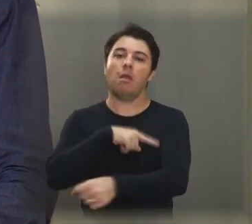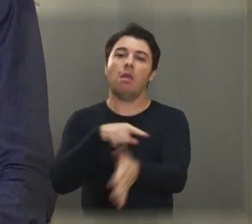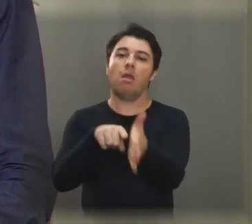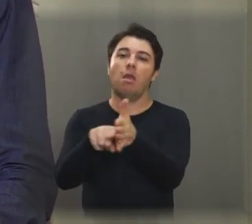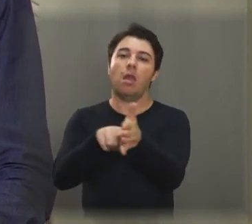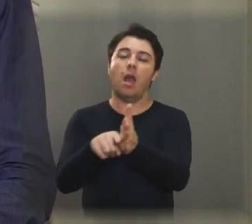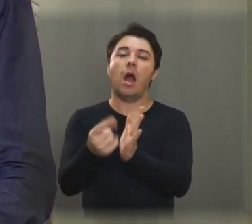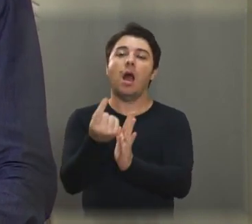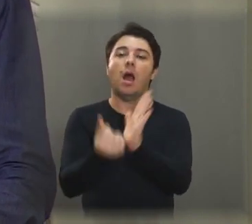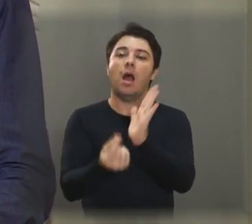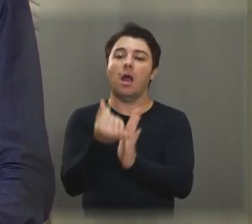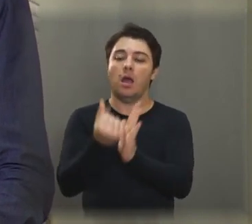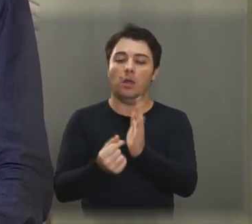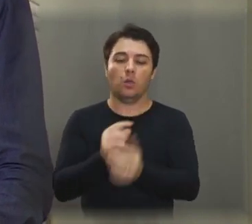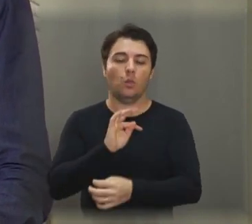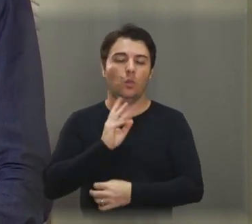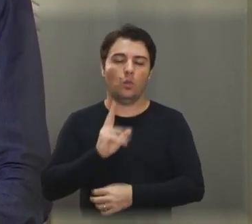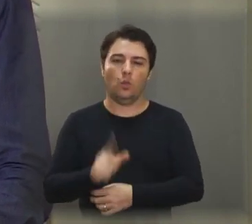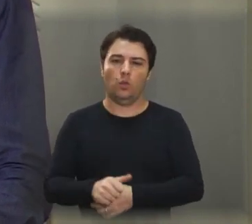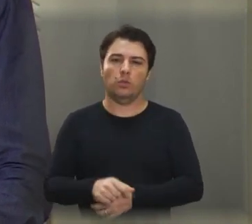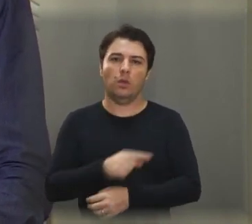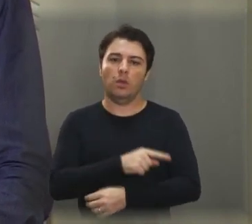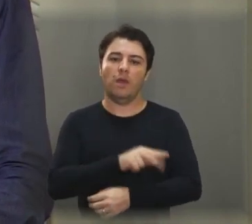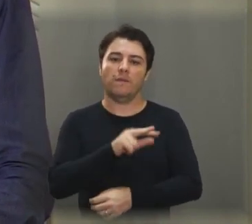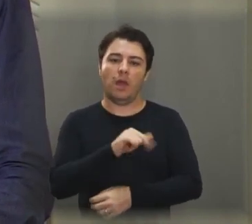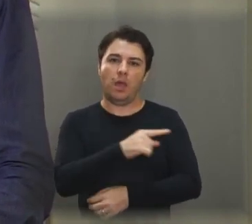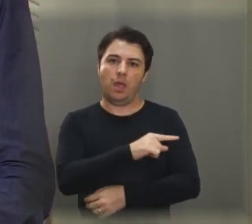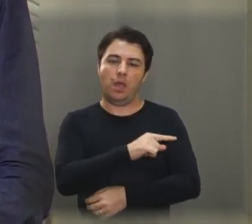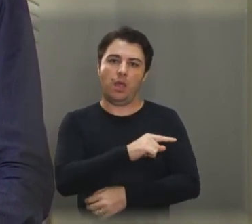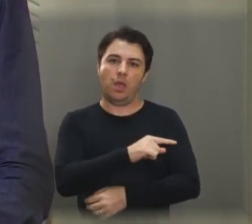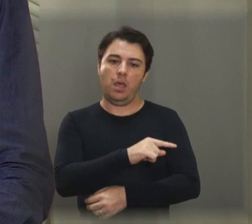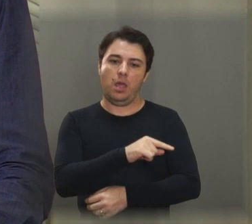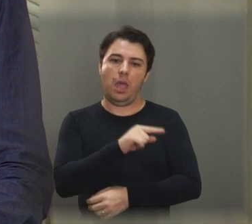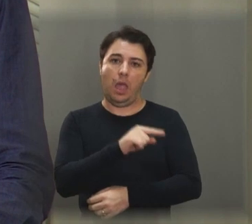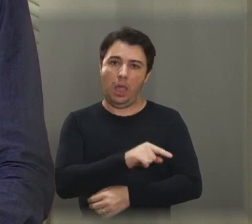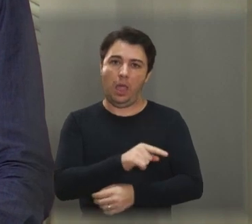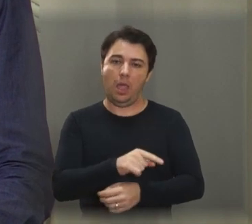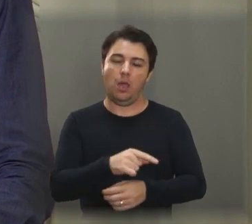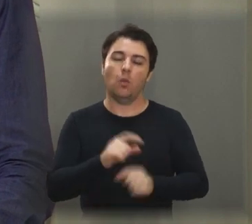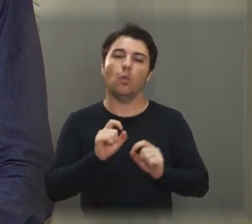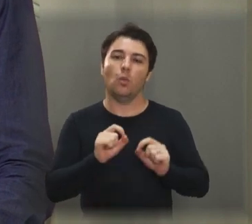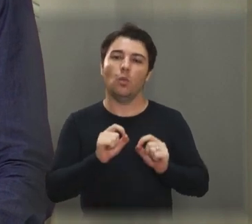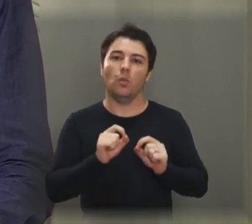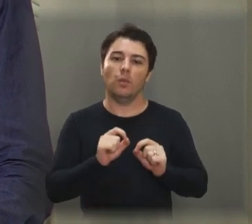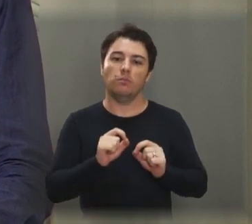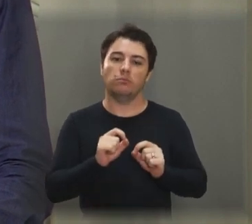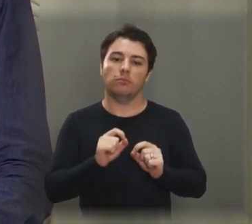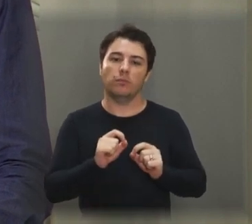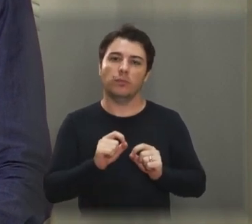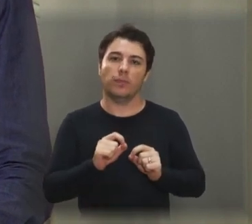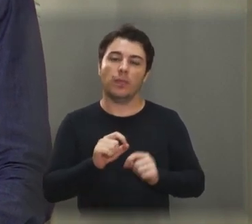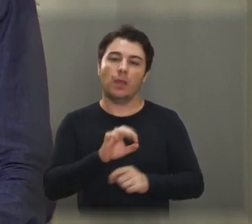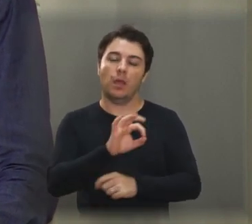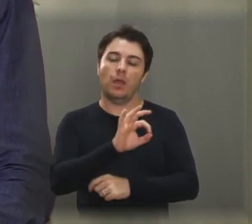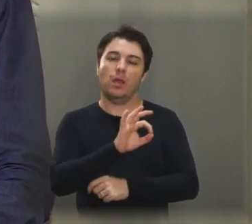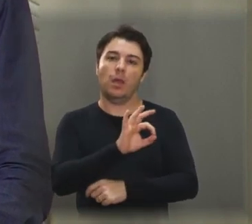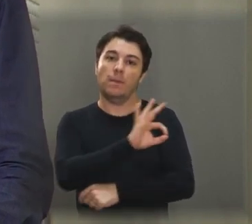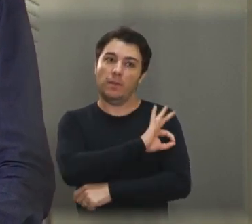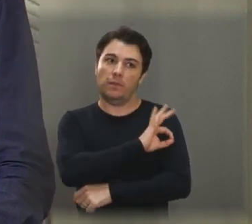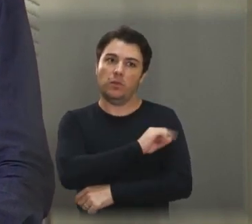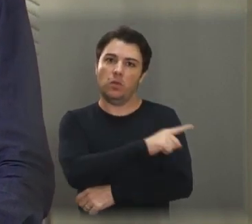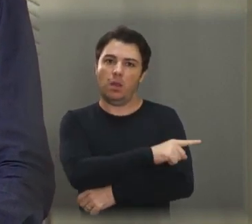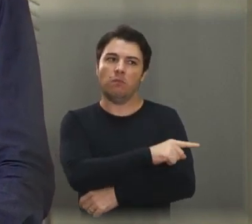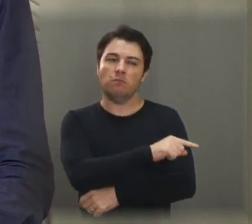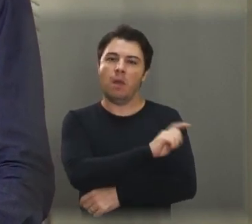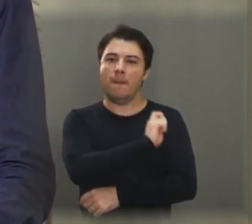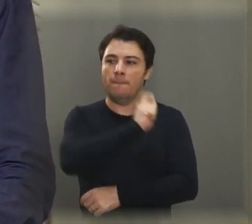EA extensão de rede para iluminação pública esse esse processo é passado é os cursos para separar